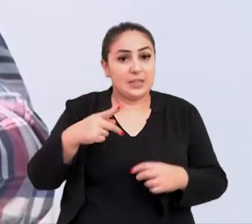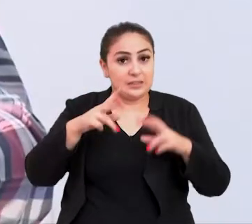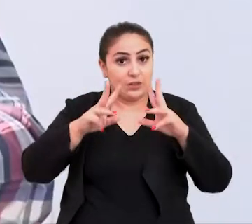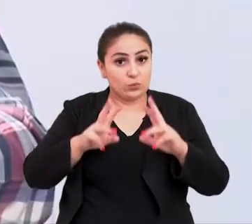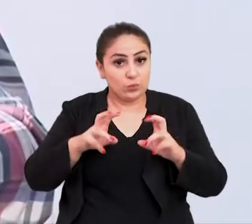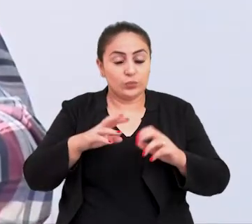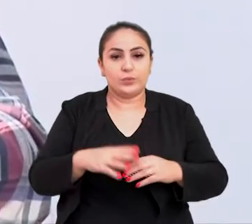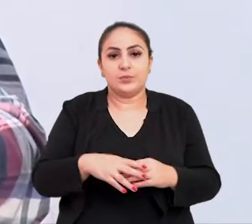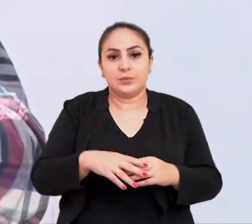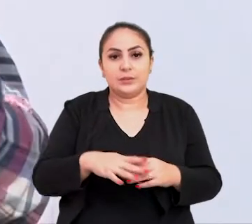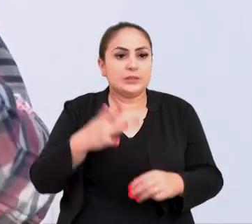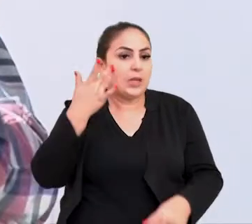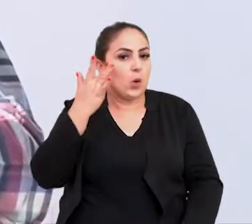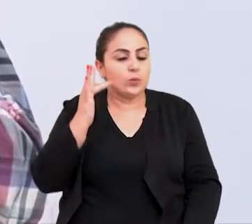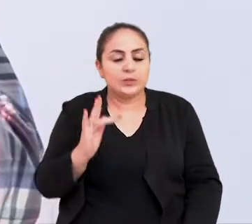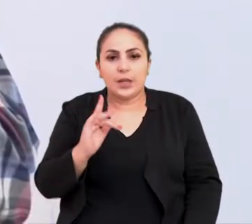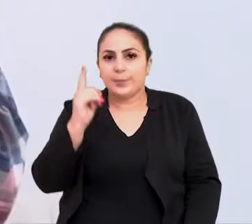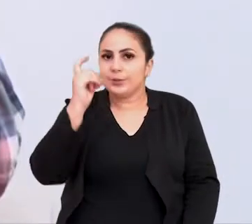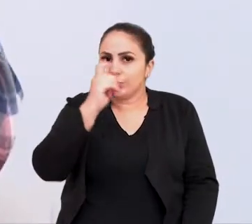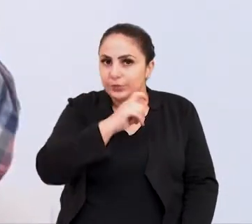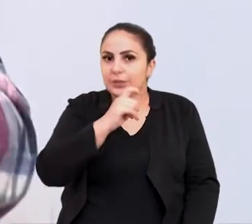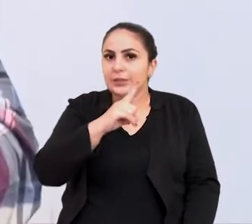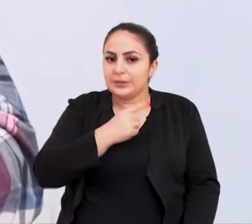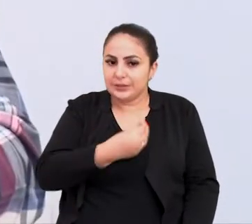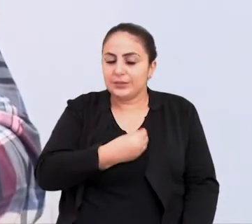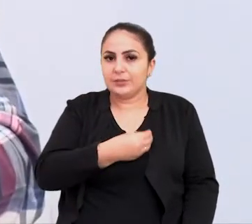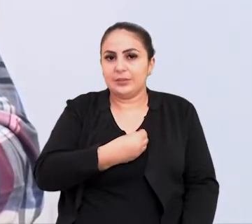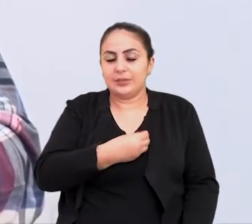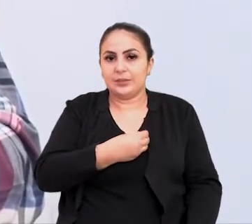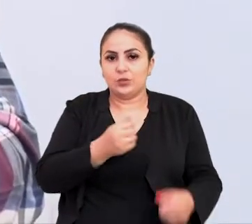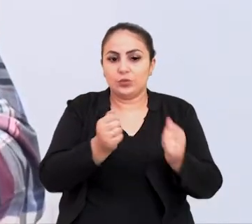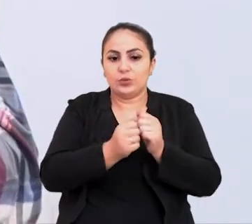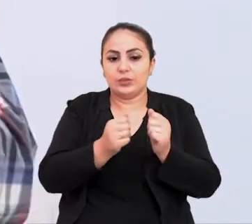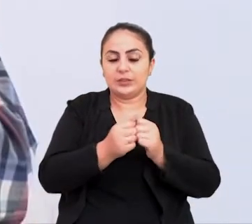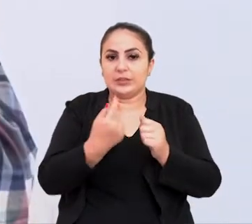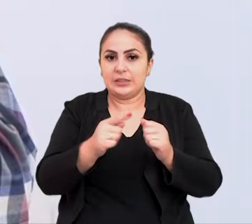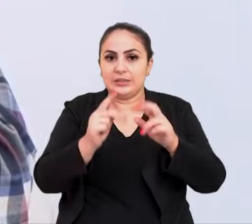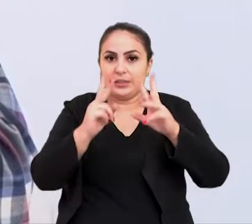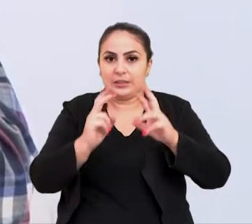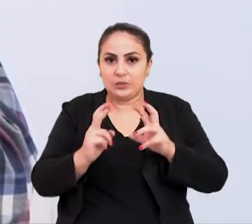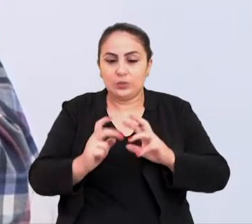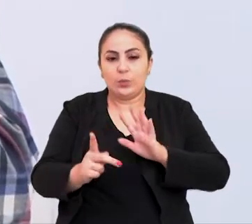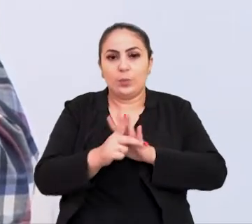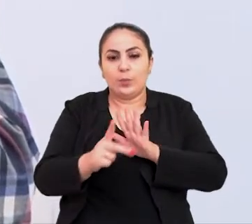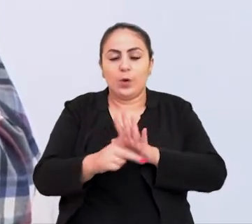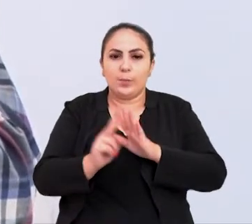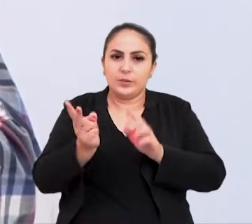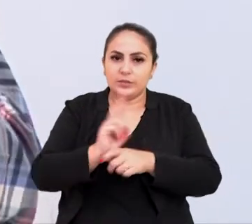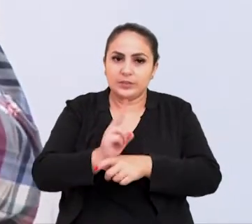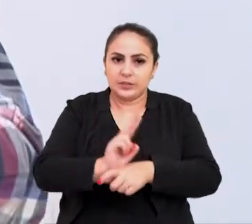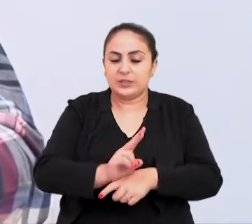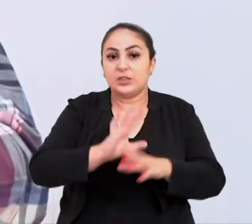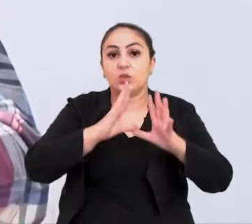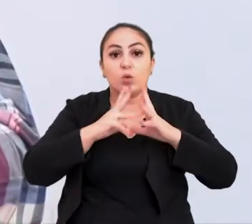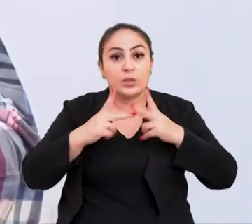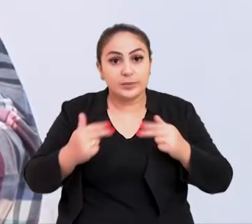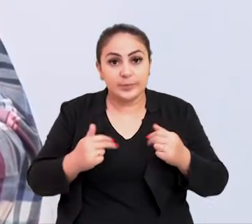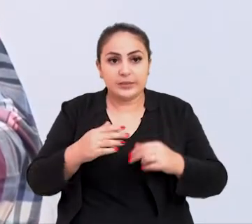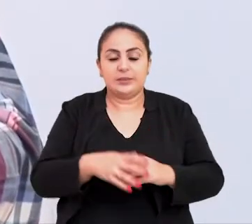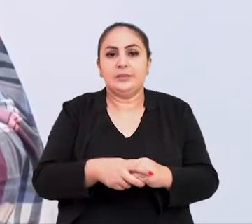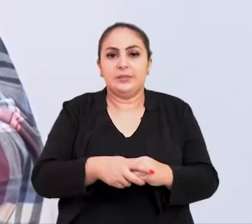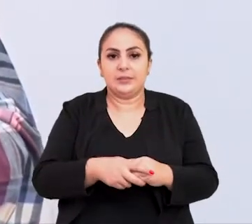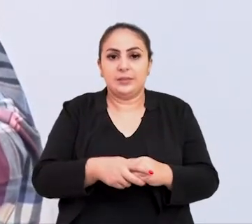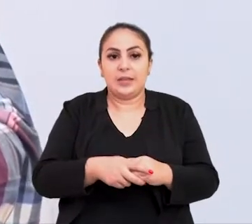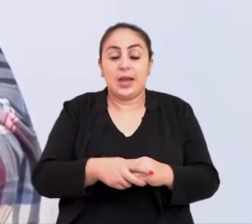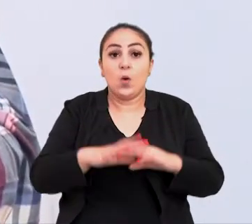pensa nessa questão, não sabe as dificuldades que é através dessa questão da fiscalização dos